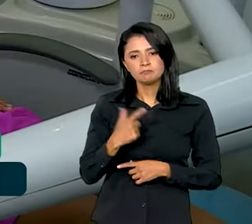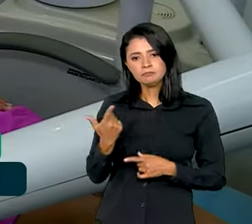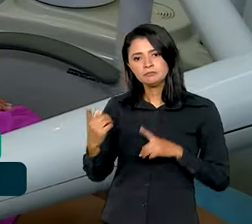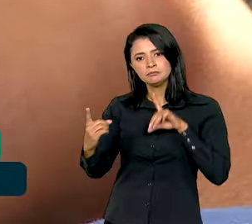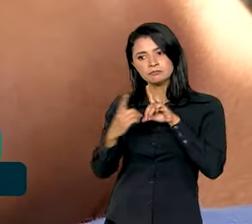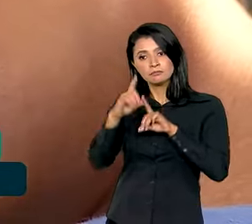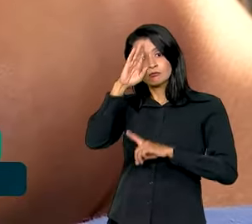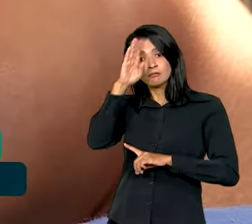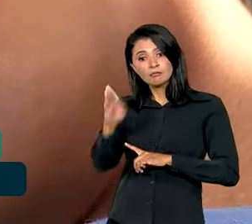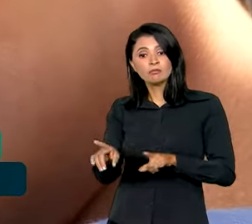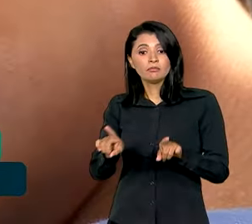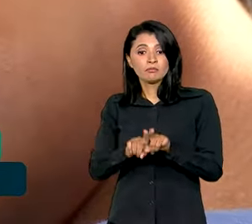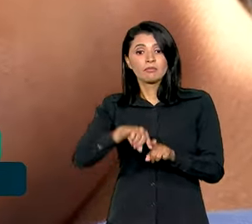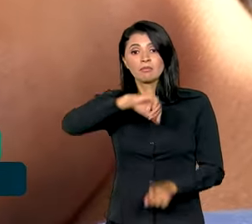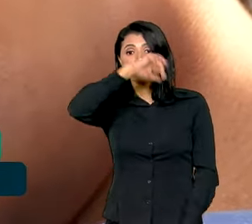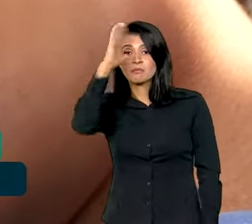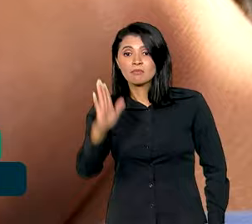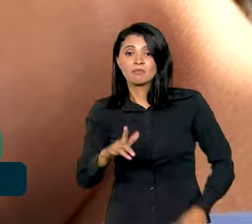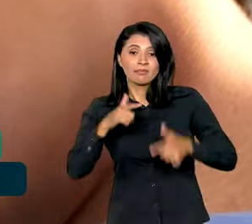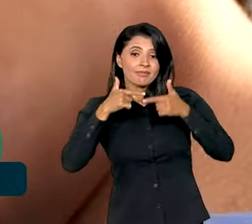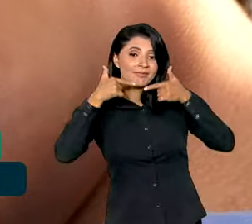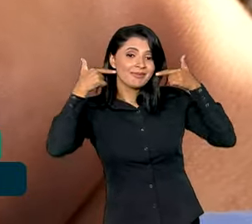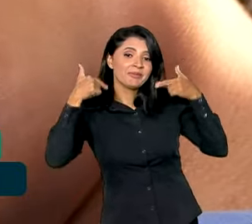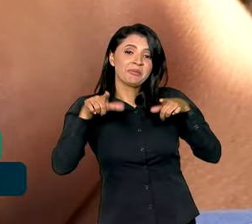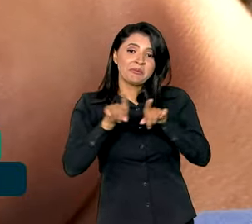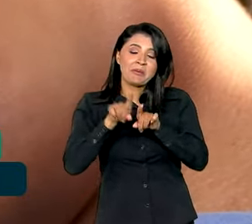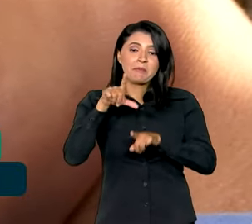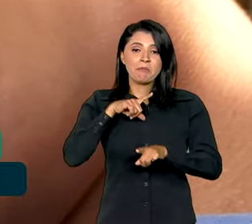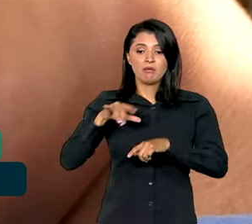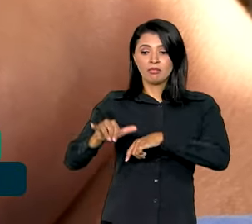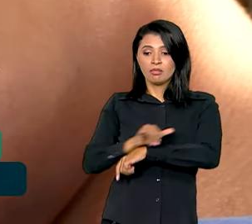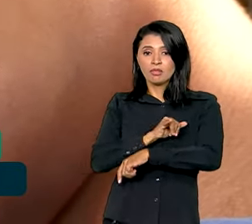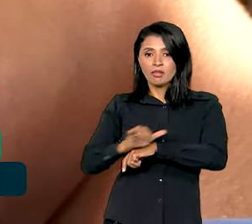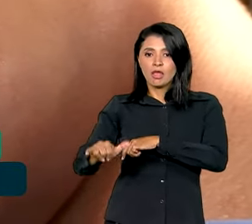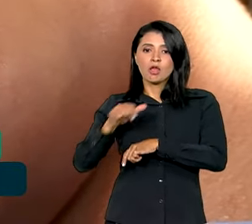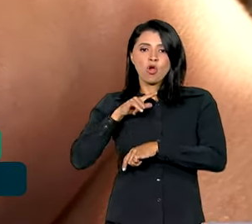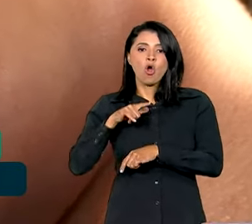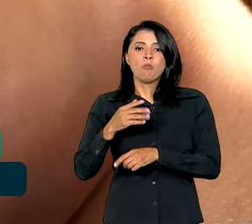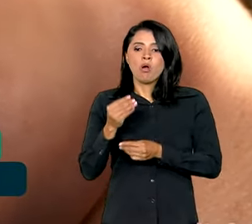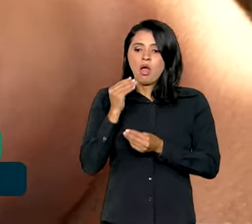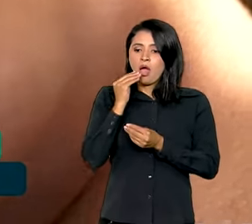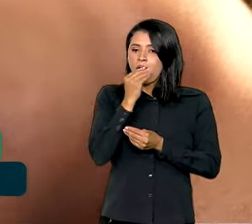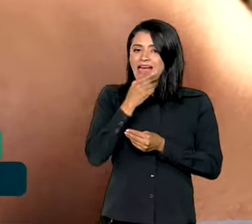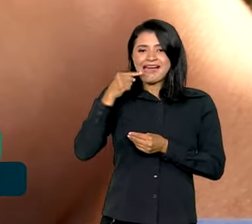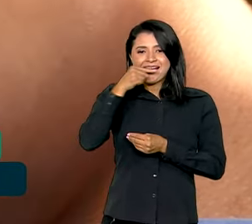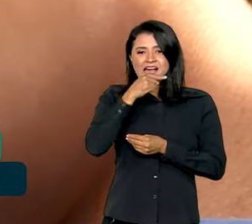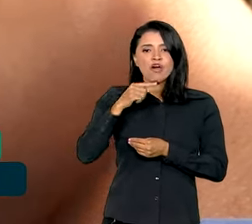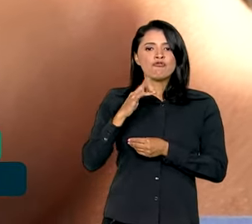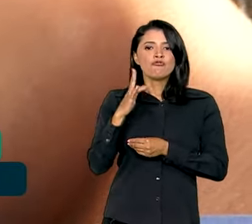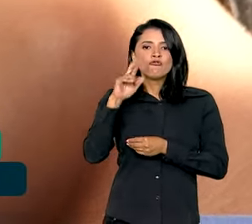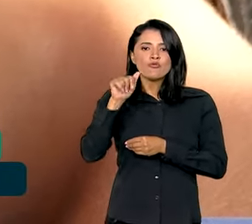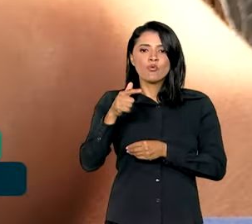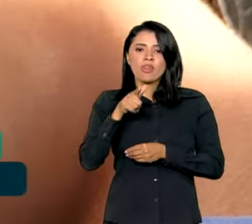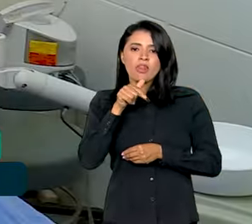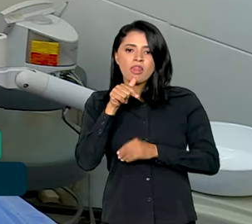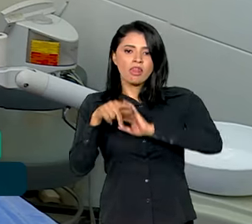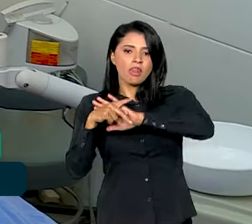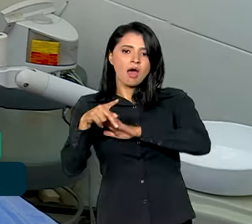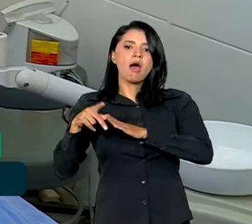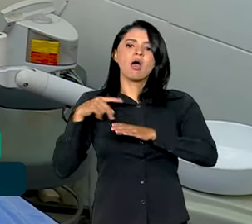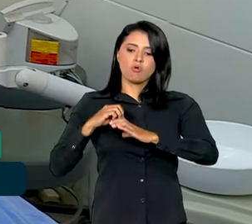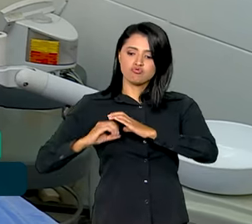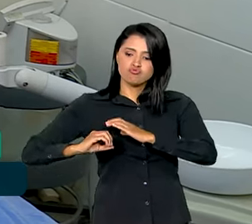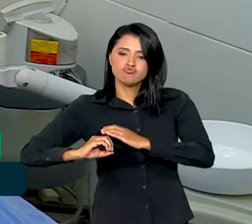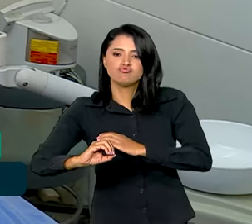atendimento direto, o Brasil Sorridente também põe em prática medidas como a aplicação de flúor nas águas de abastecimento público e